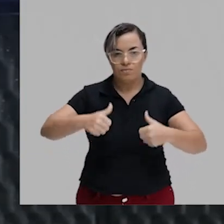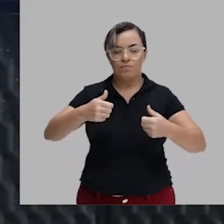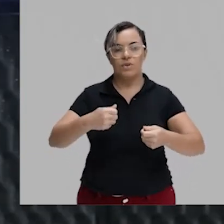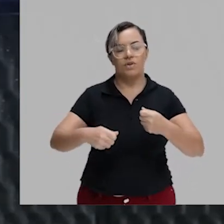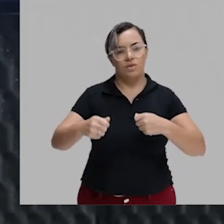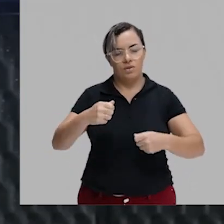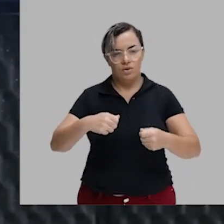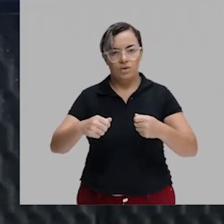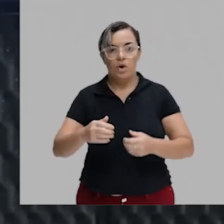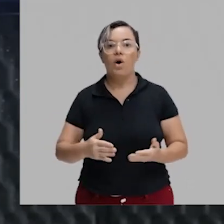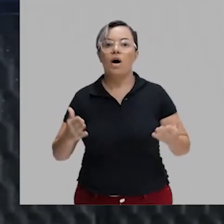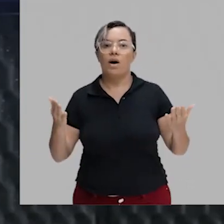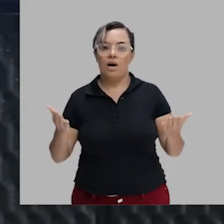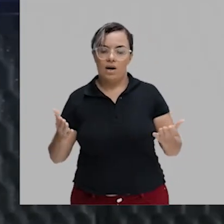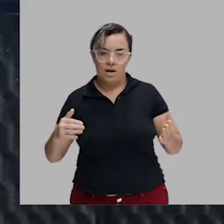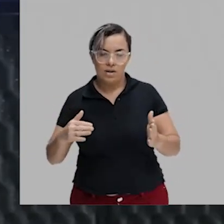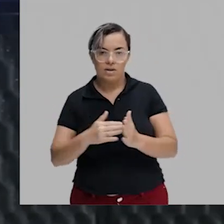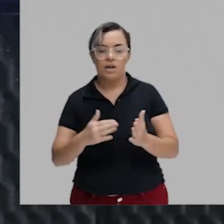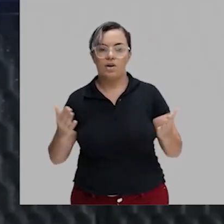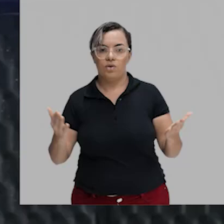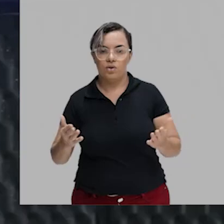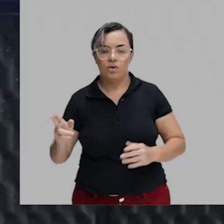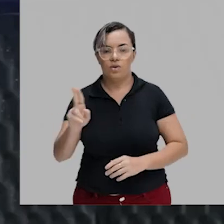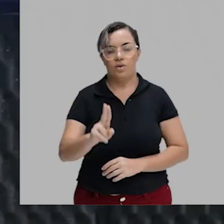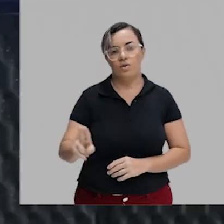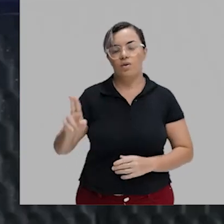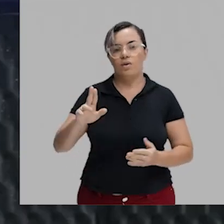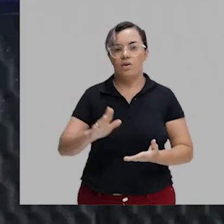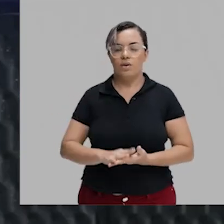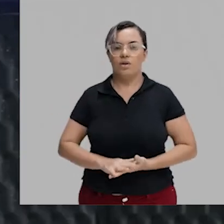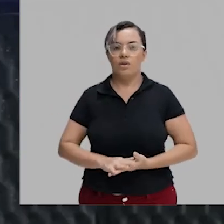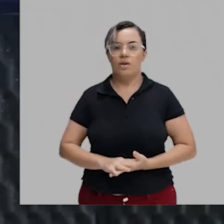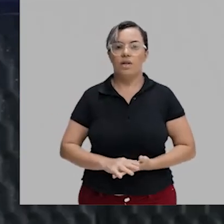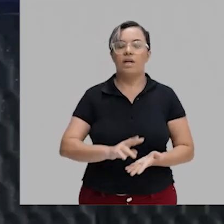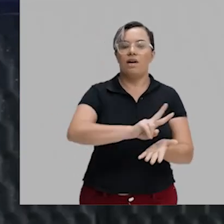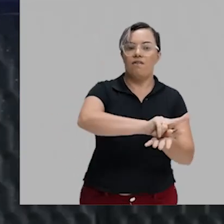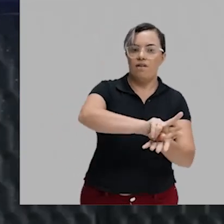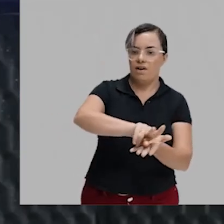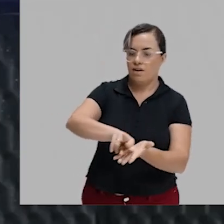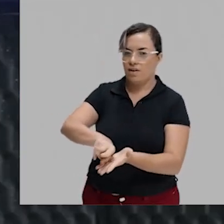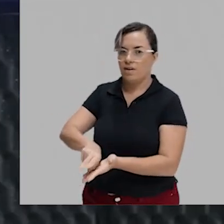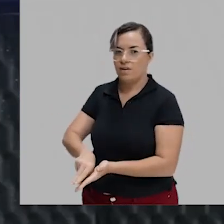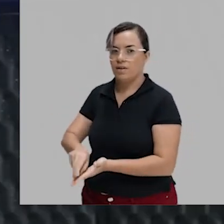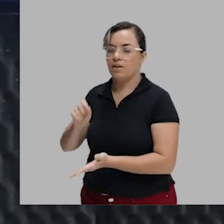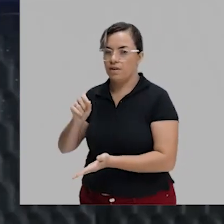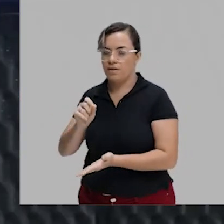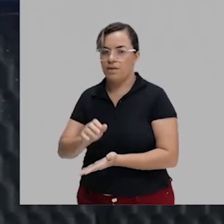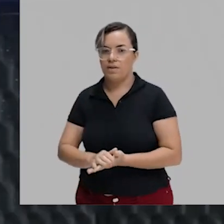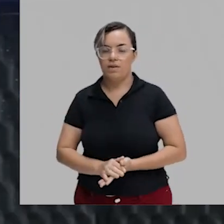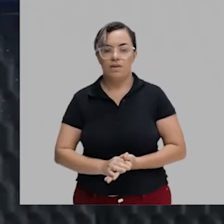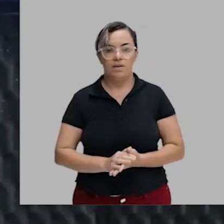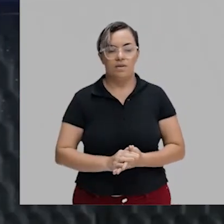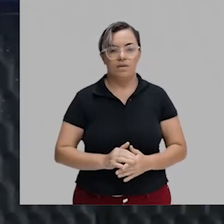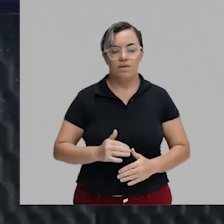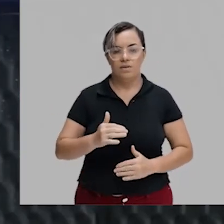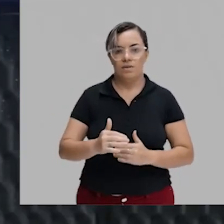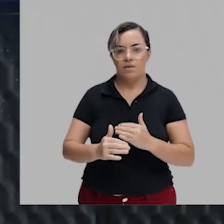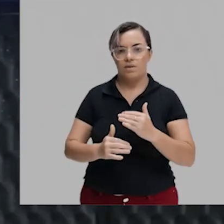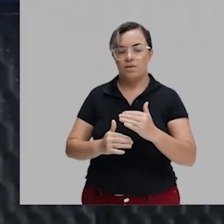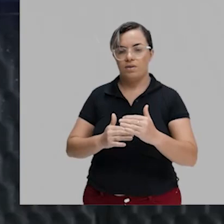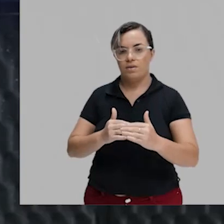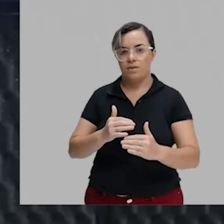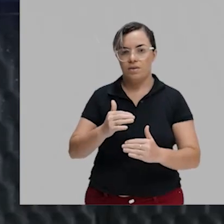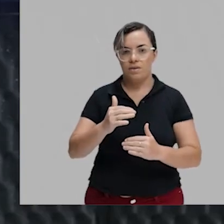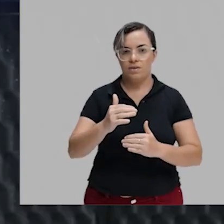hoje. Ou seja, que máxima é essa? Que ela vai variar. Mas a máxima é volume